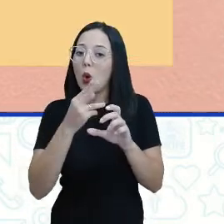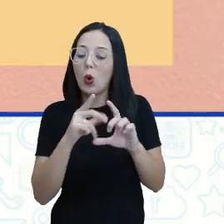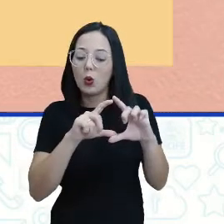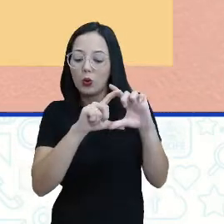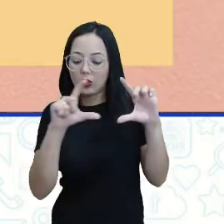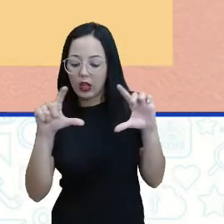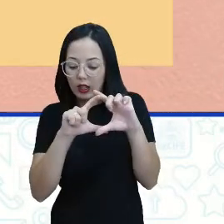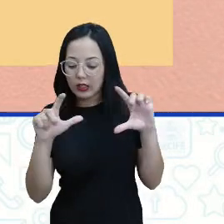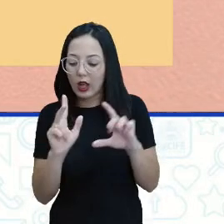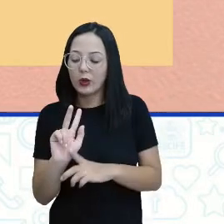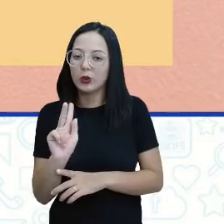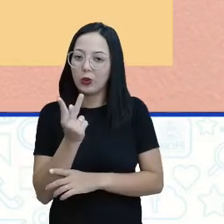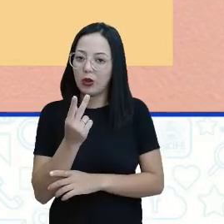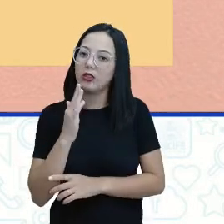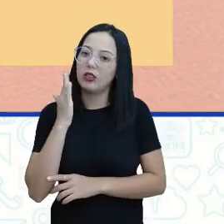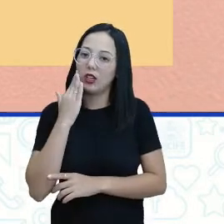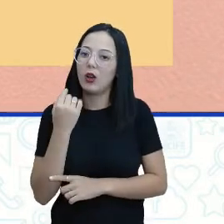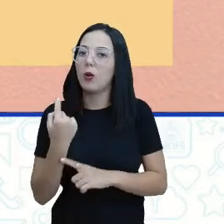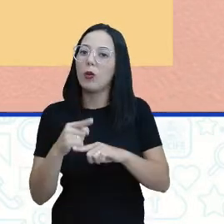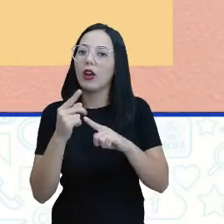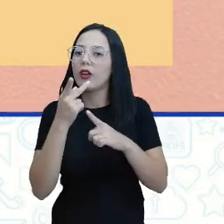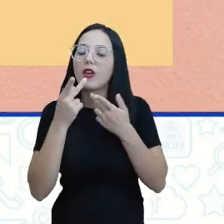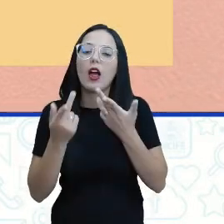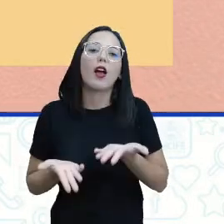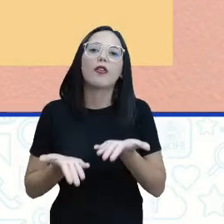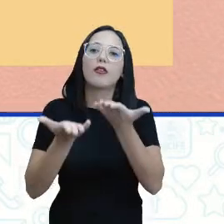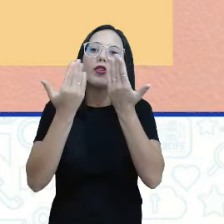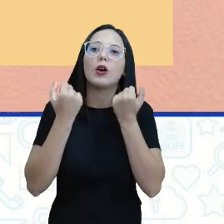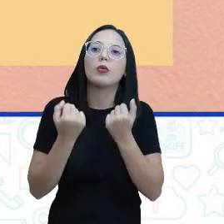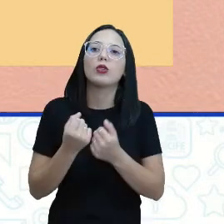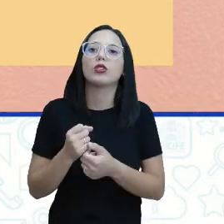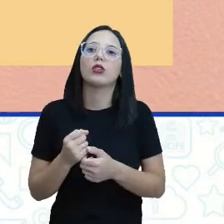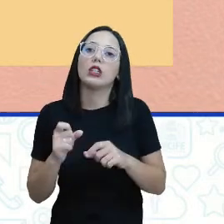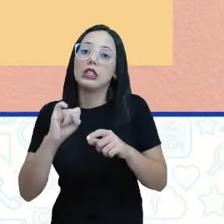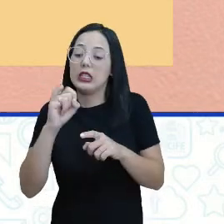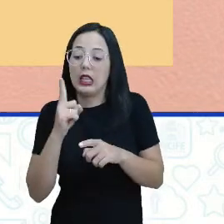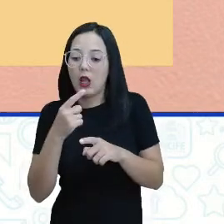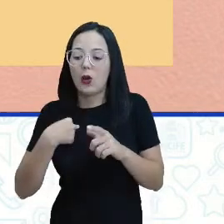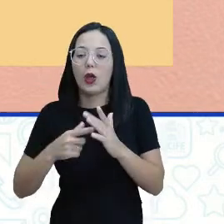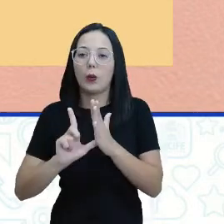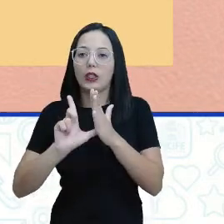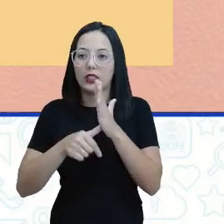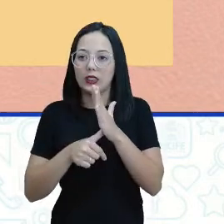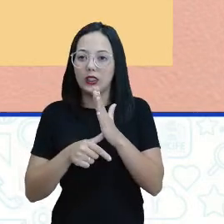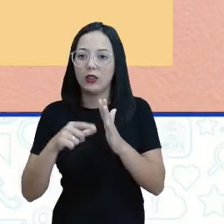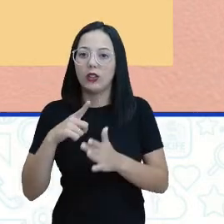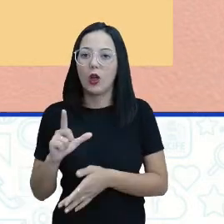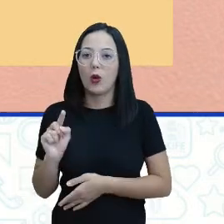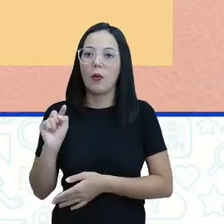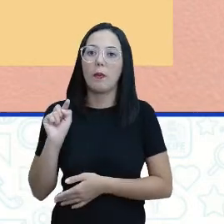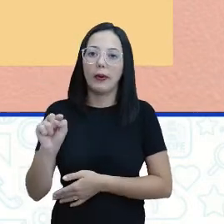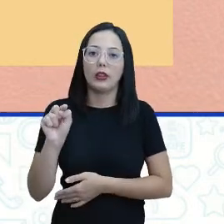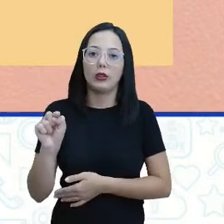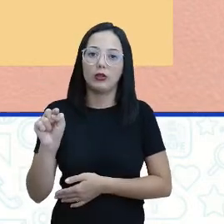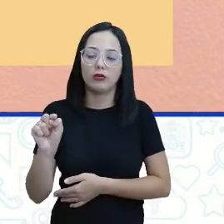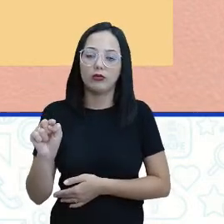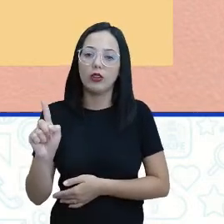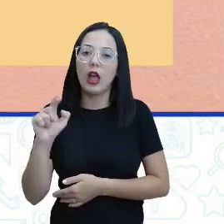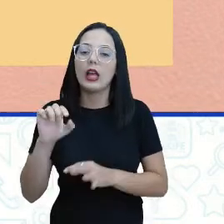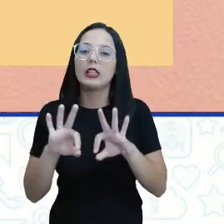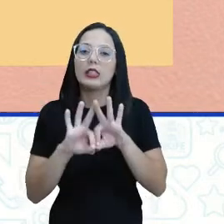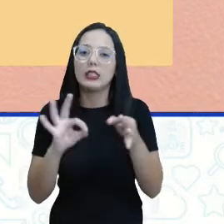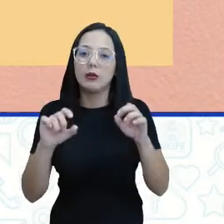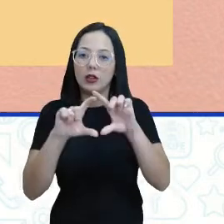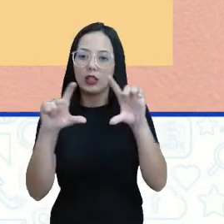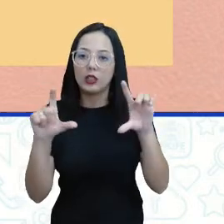composto. Por exemplo, vamos, caso contrário, me atrasarei. Então, eu marquei um ponto. É uma oração